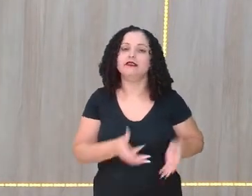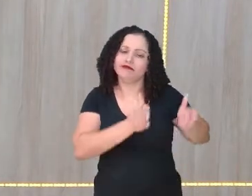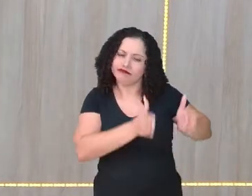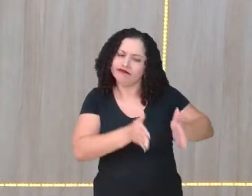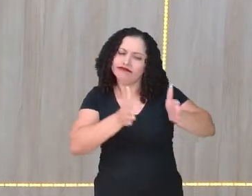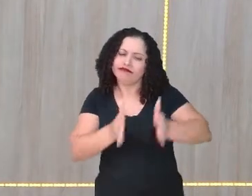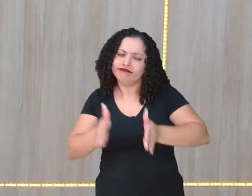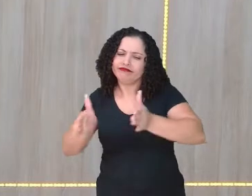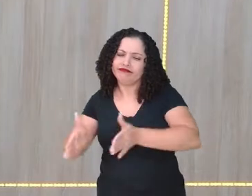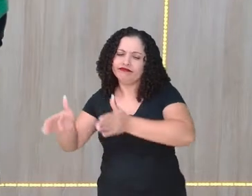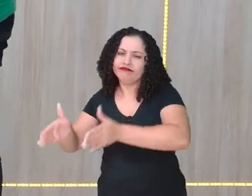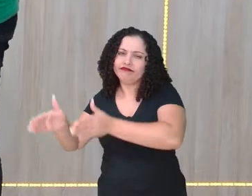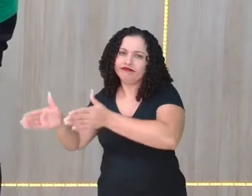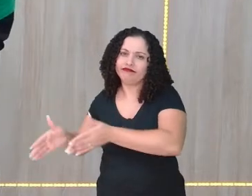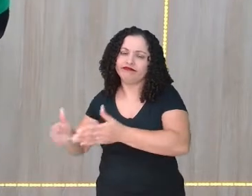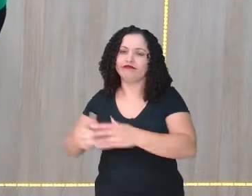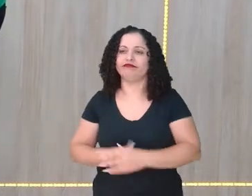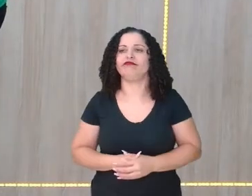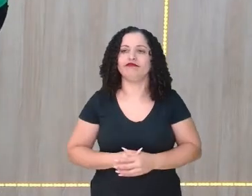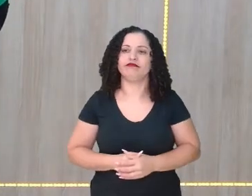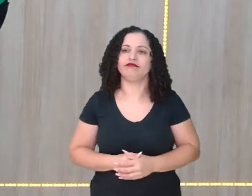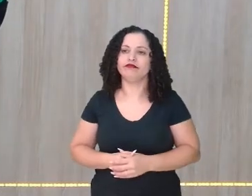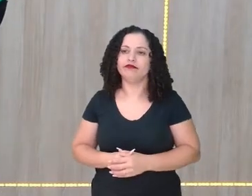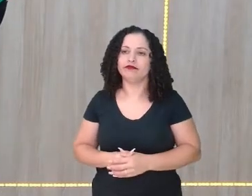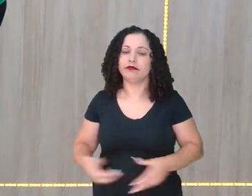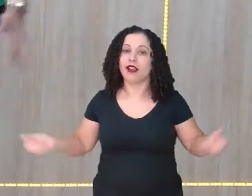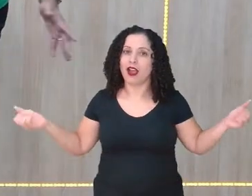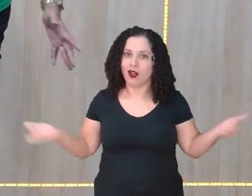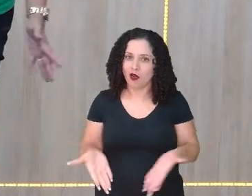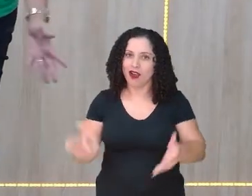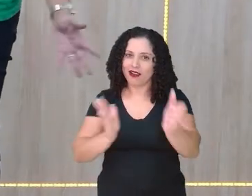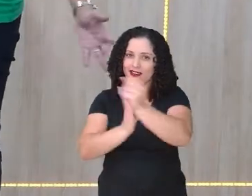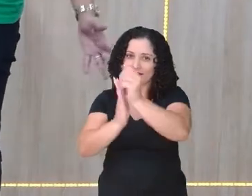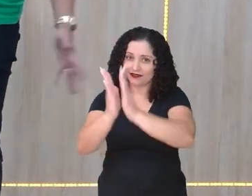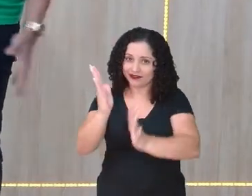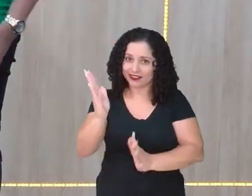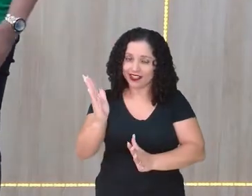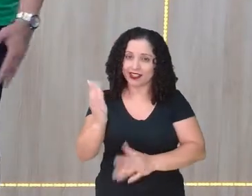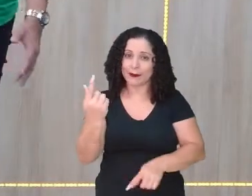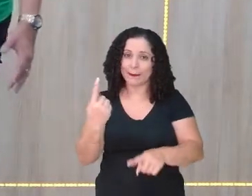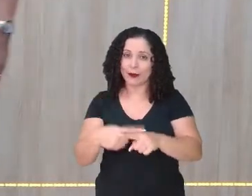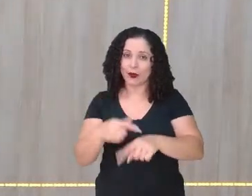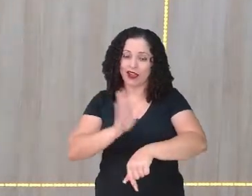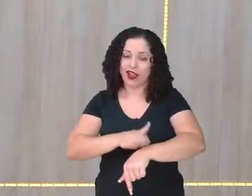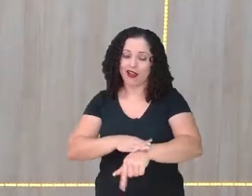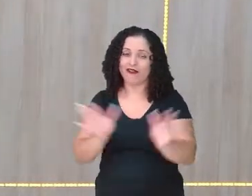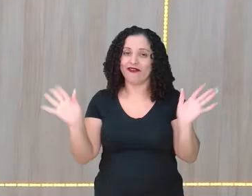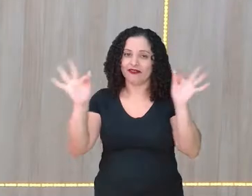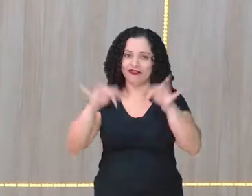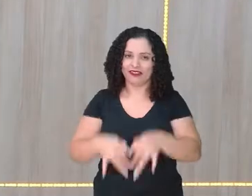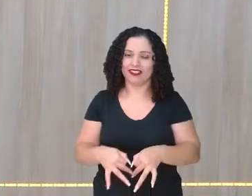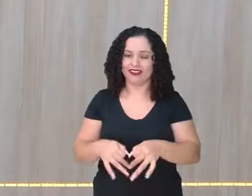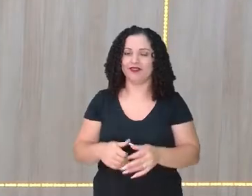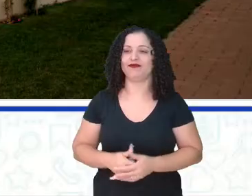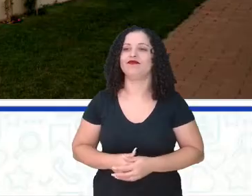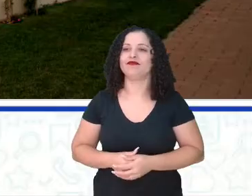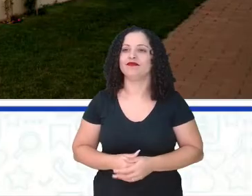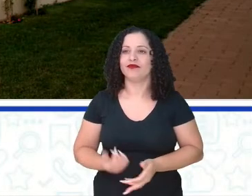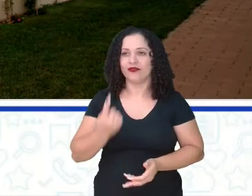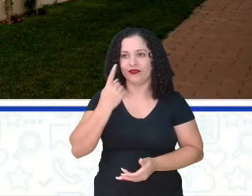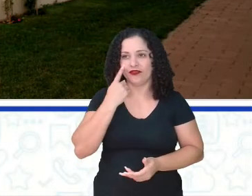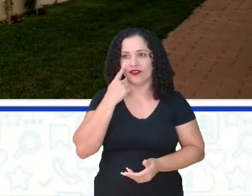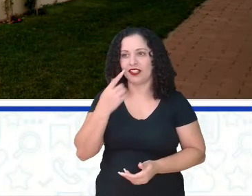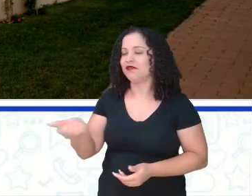é assim que se pergunta em inglês, tá? E agora vamos ao exercício, porque a nossa aula já está acabando. Whose house